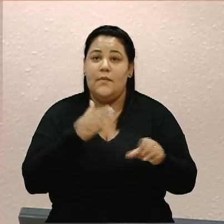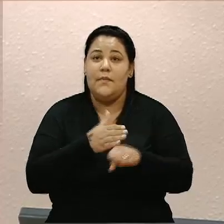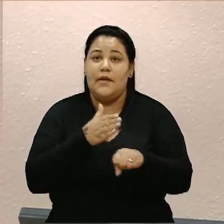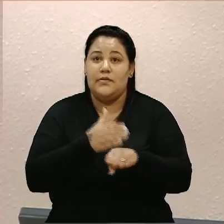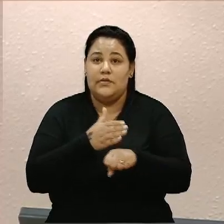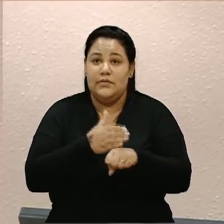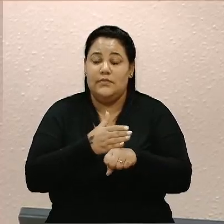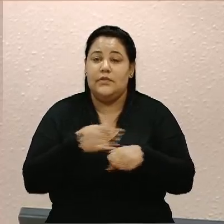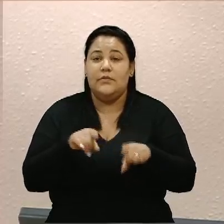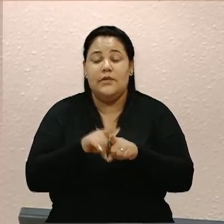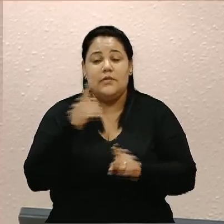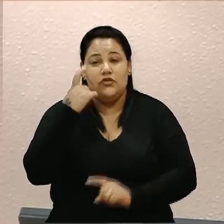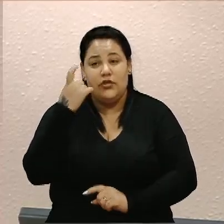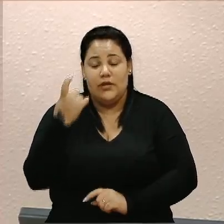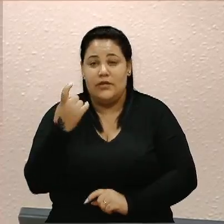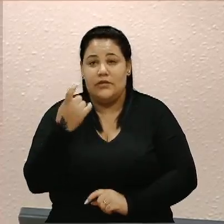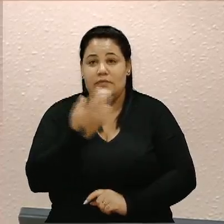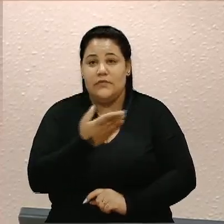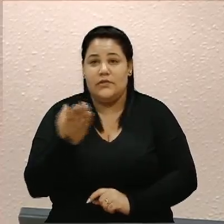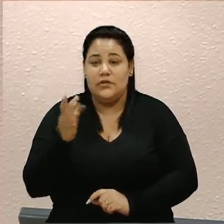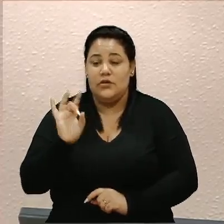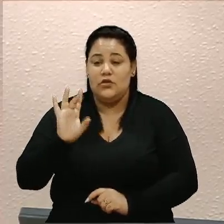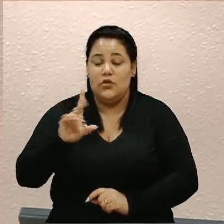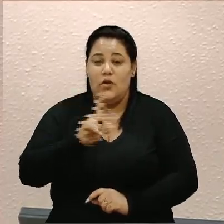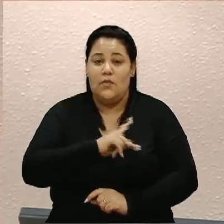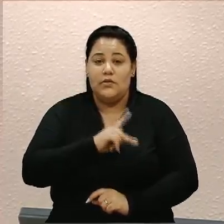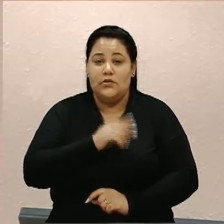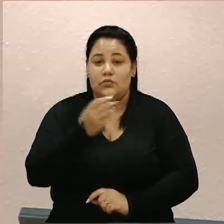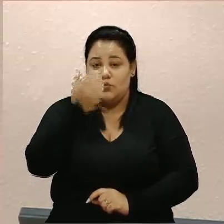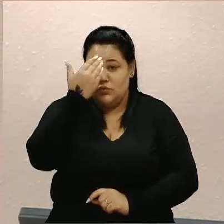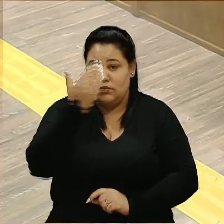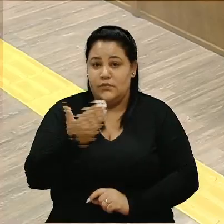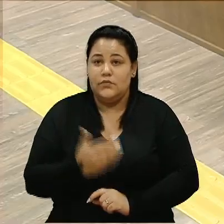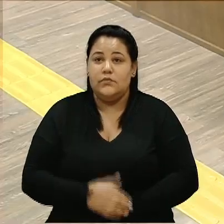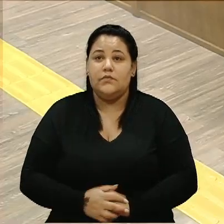se for de interesse de vocês. Seria isso, presidente. Obrigada. Obrigado, vereadora